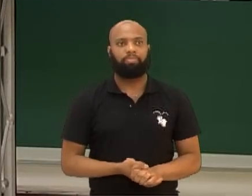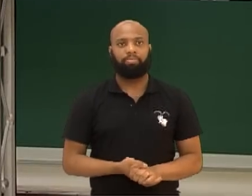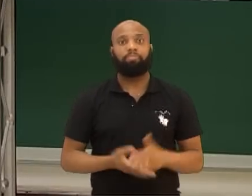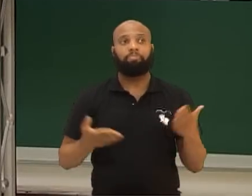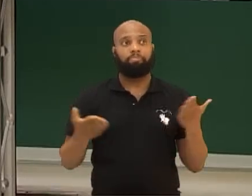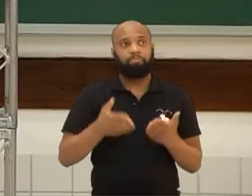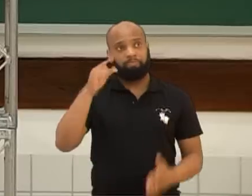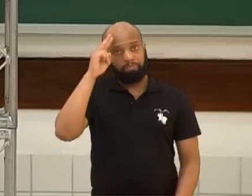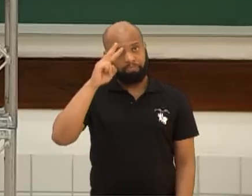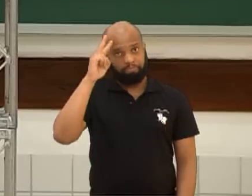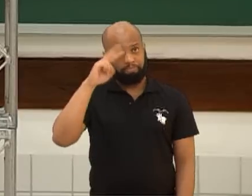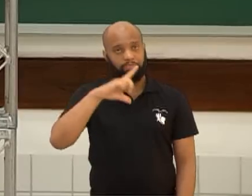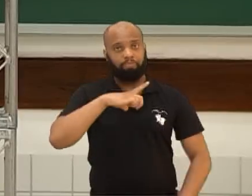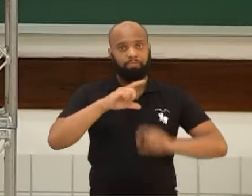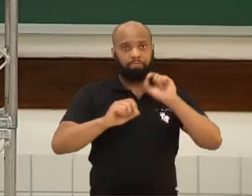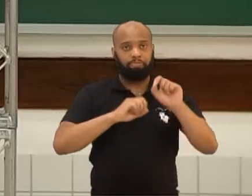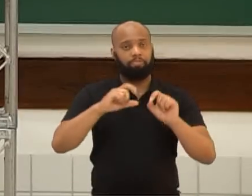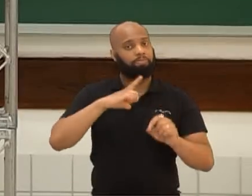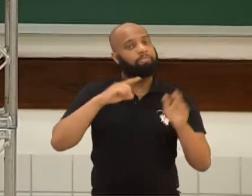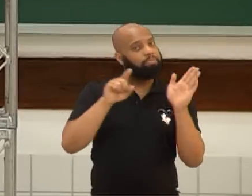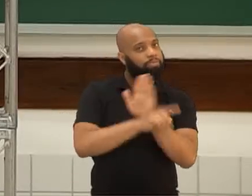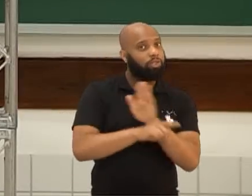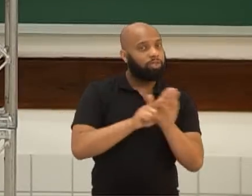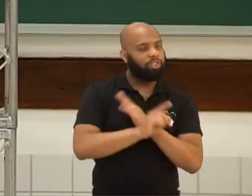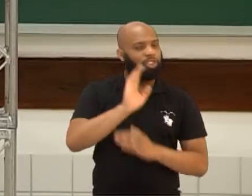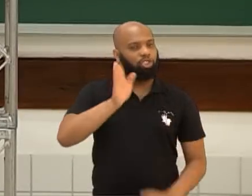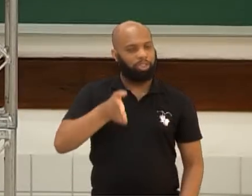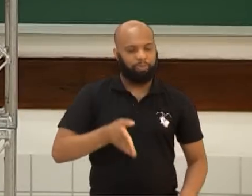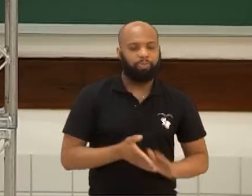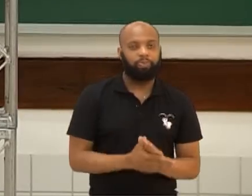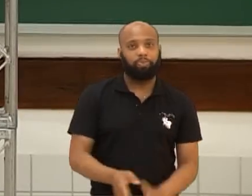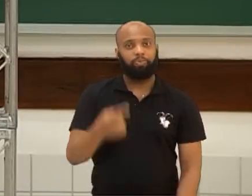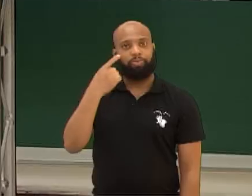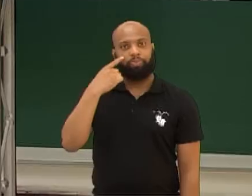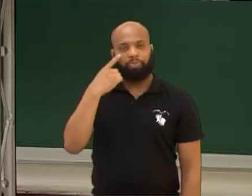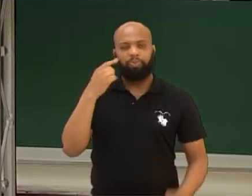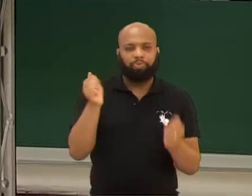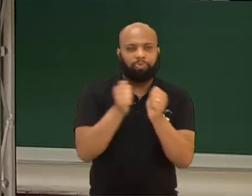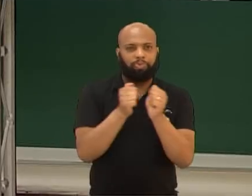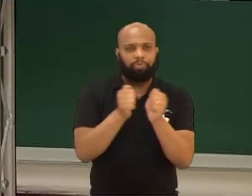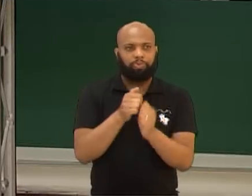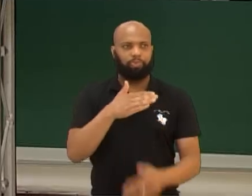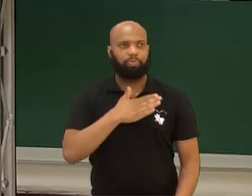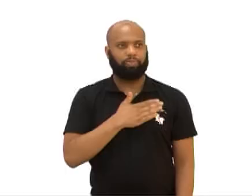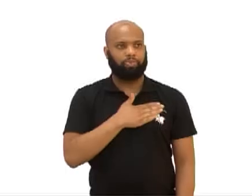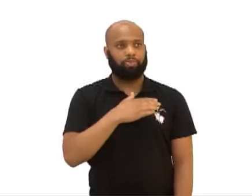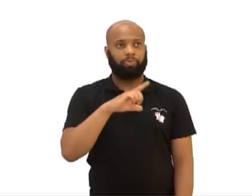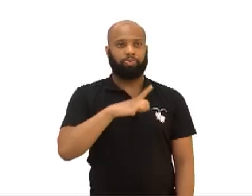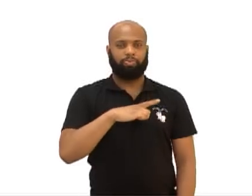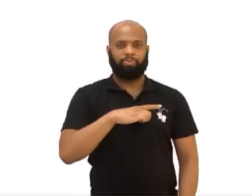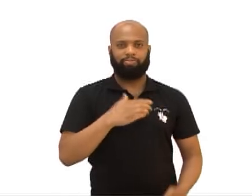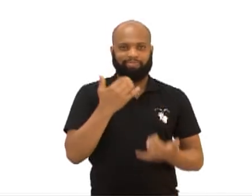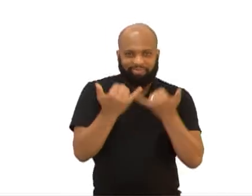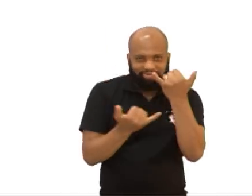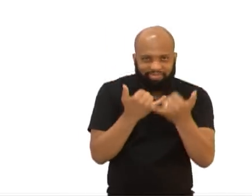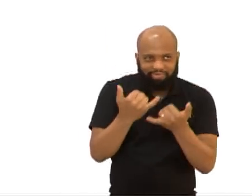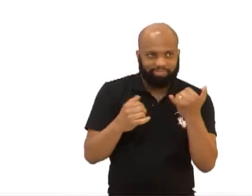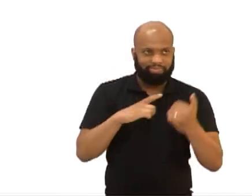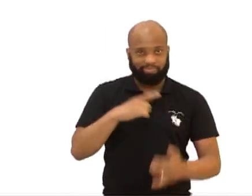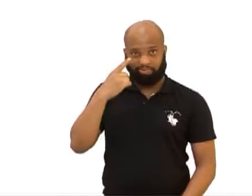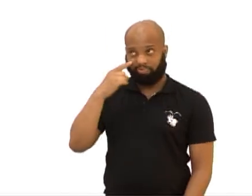para relembrar, nós vamos fazer um exercício. Tá? Então, vem aqui comigo. No brinquedo